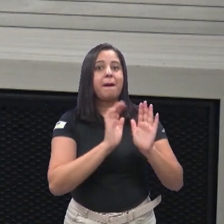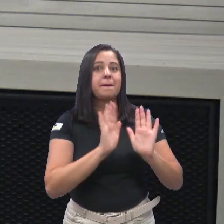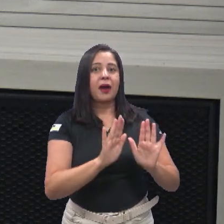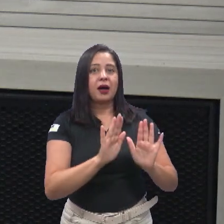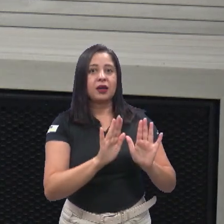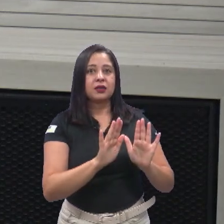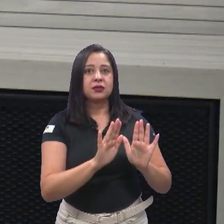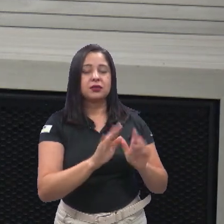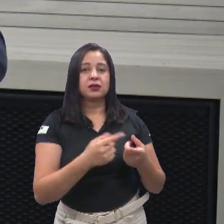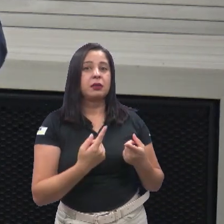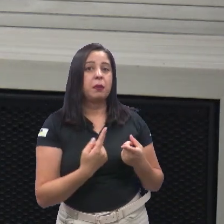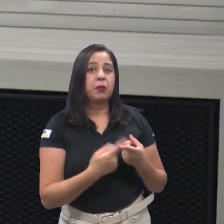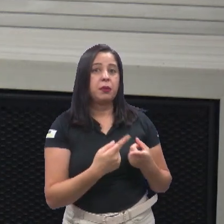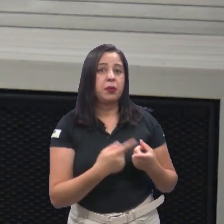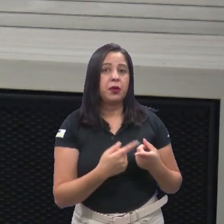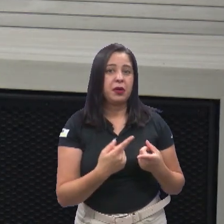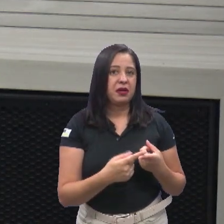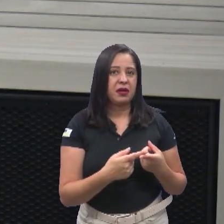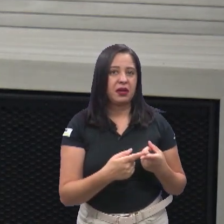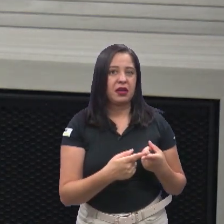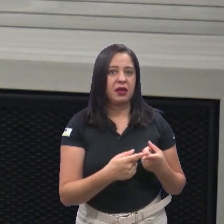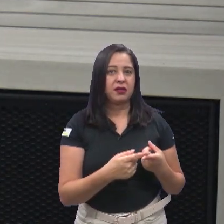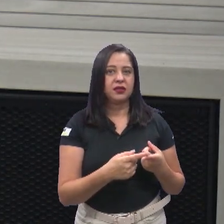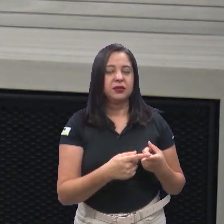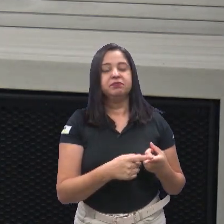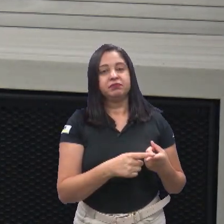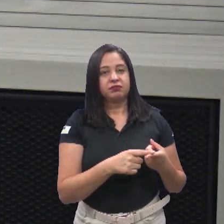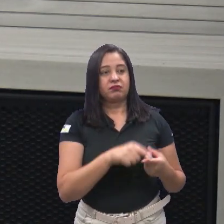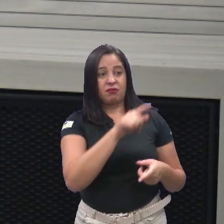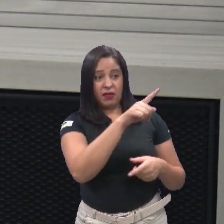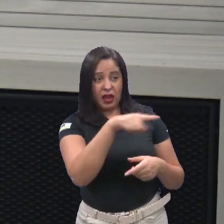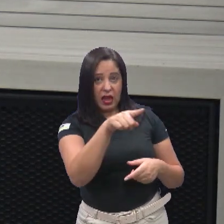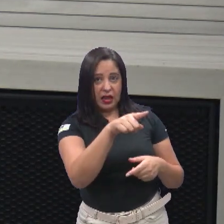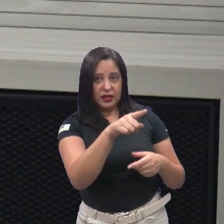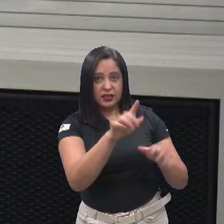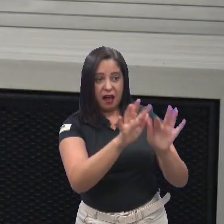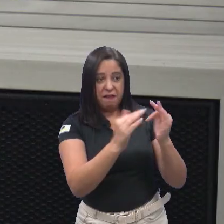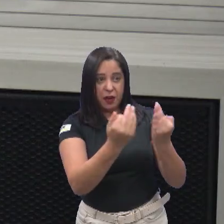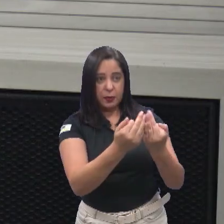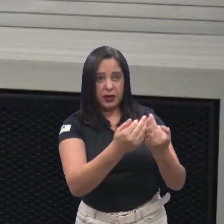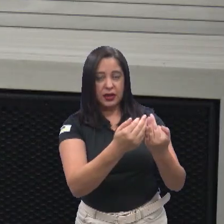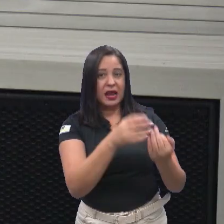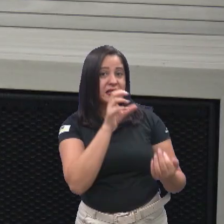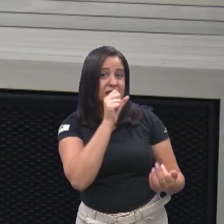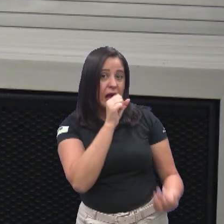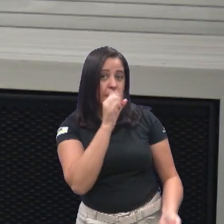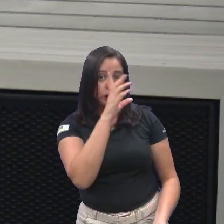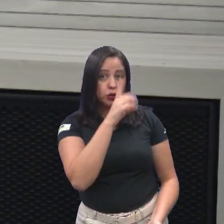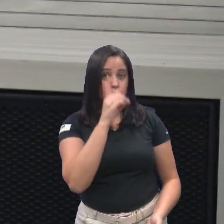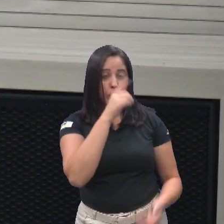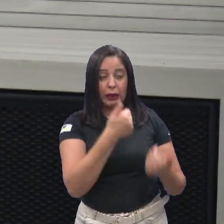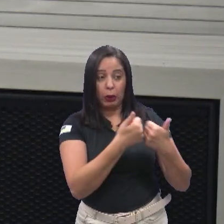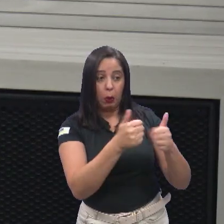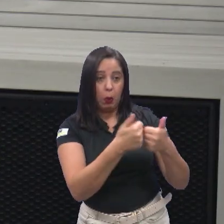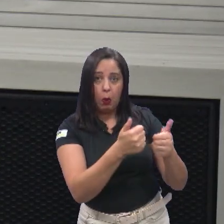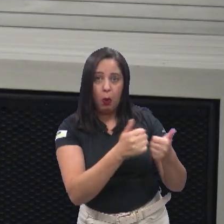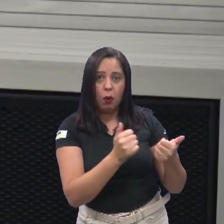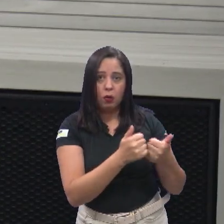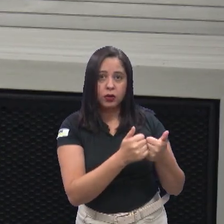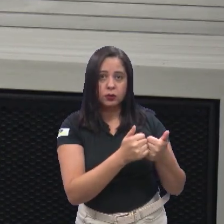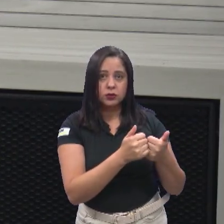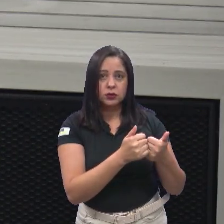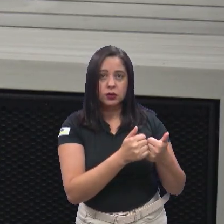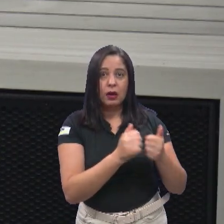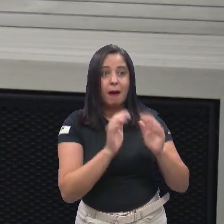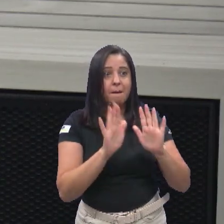no final de semana, é totalmente diferente você precisar do transporte adaptado para fazer uma terapia, para fazer uma fisioterapia,